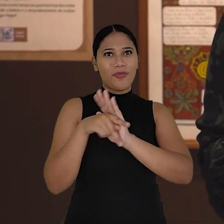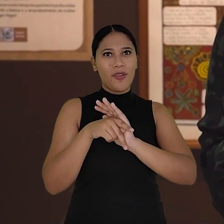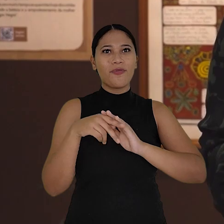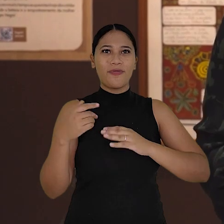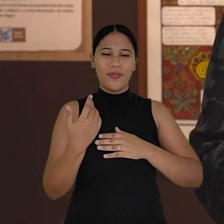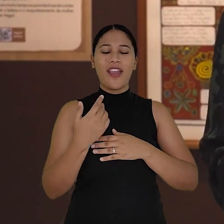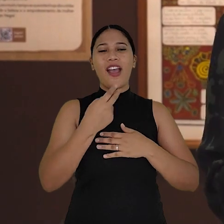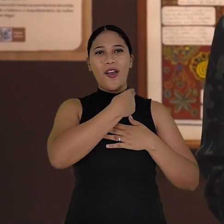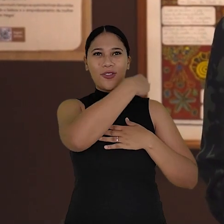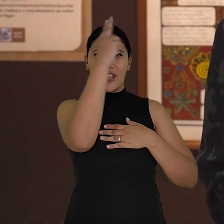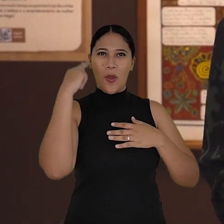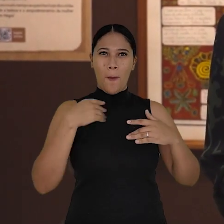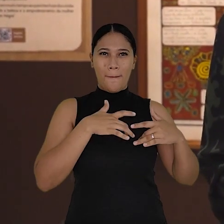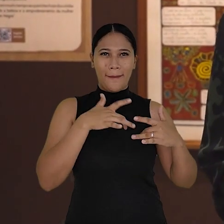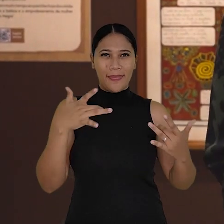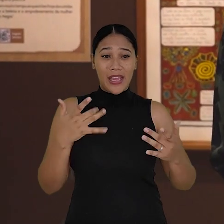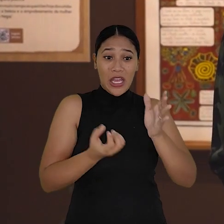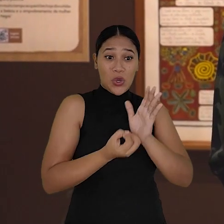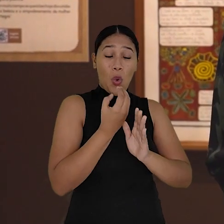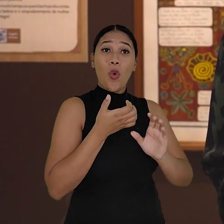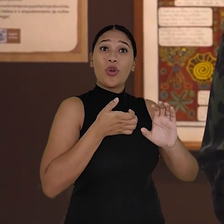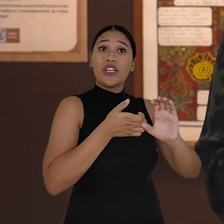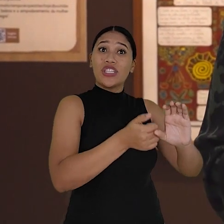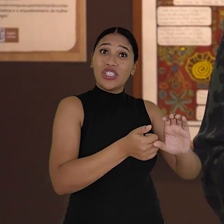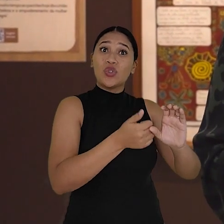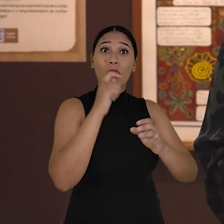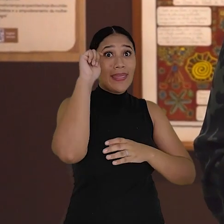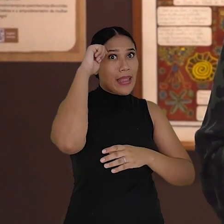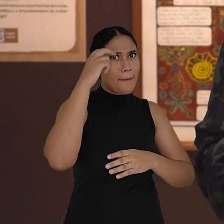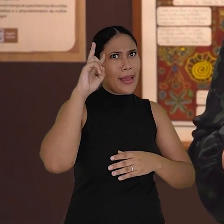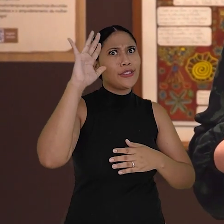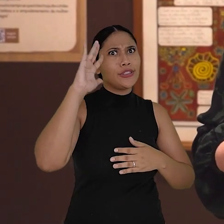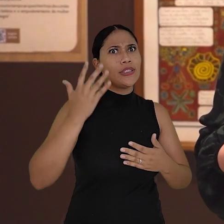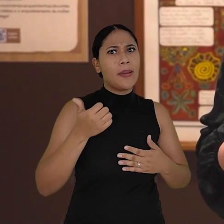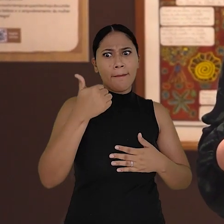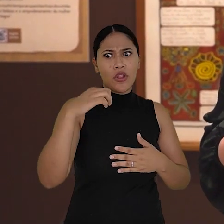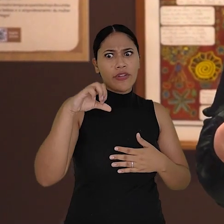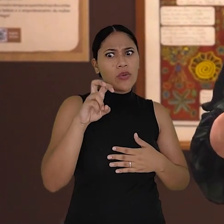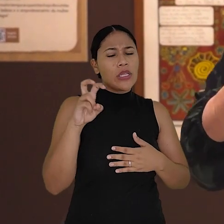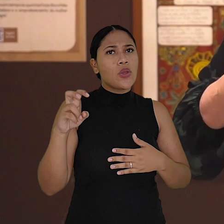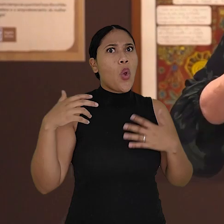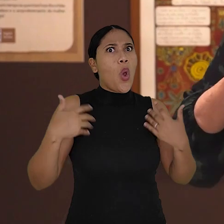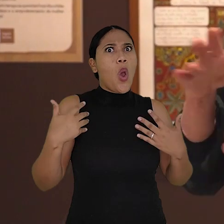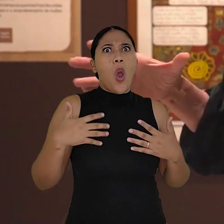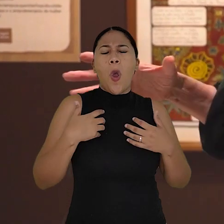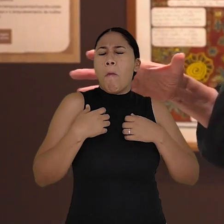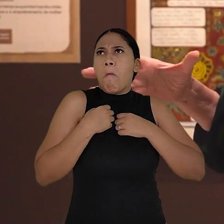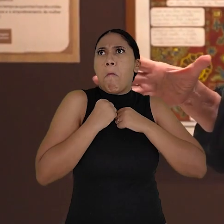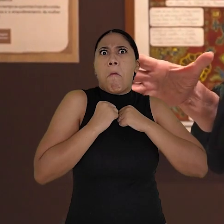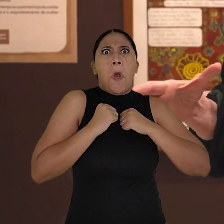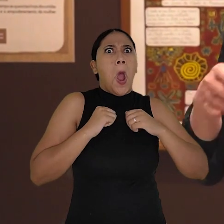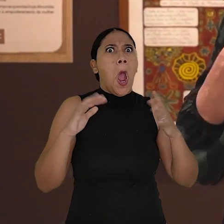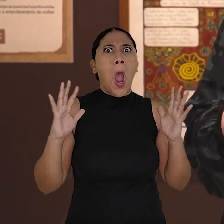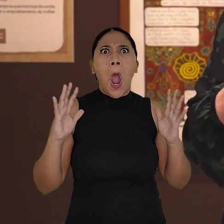da Compadecida, ele criou o Cristo Negro, que imagina, em 1955 foi um